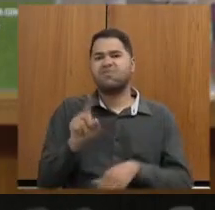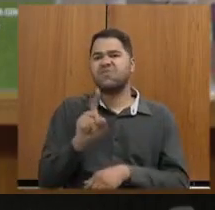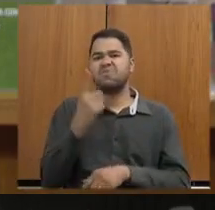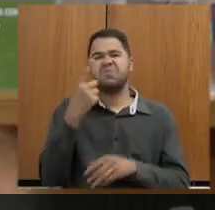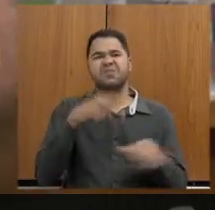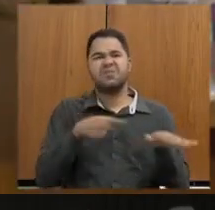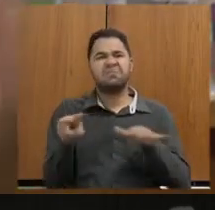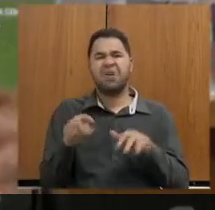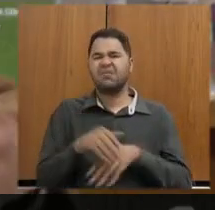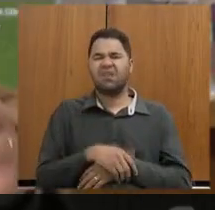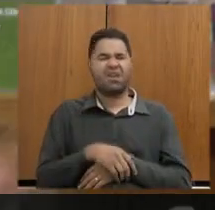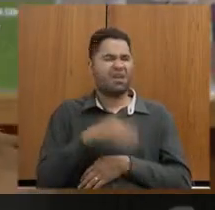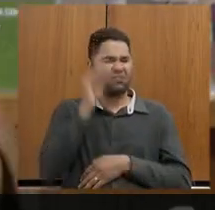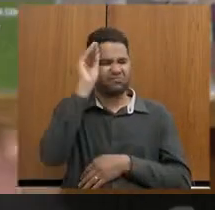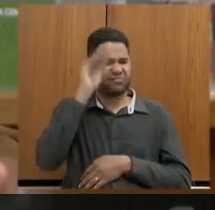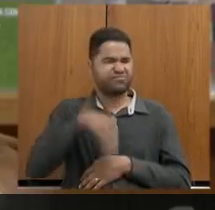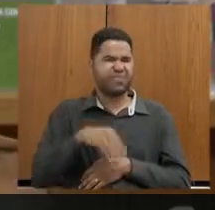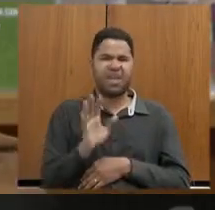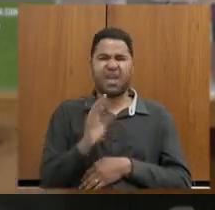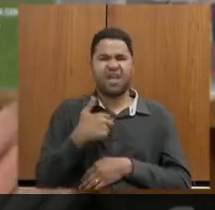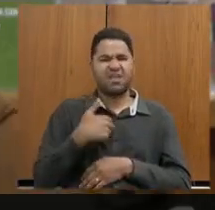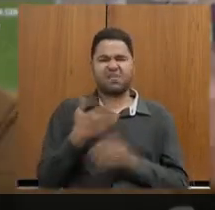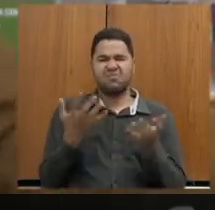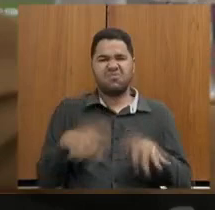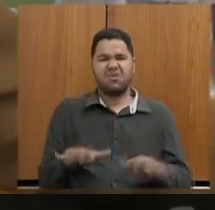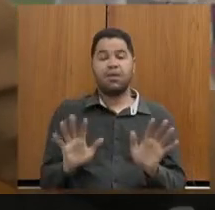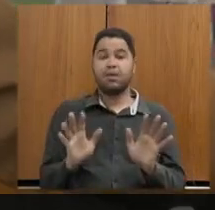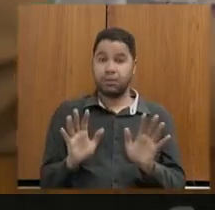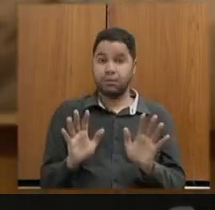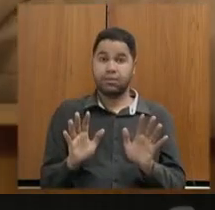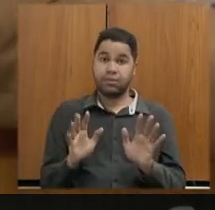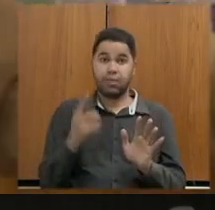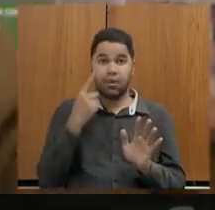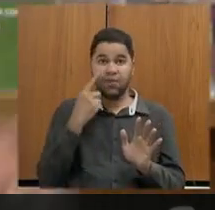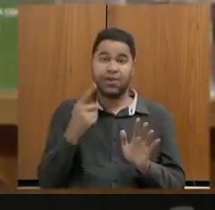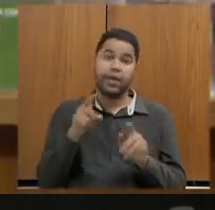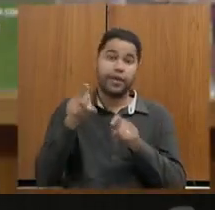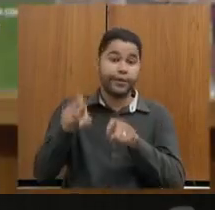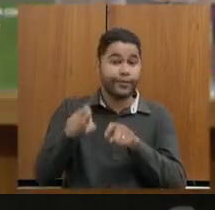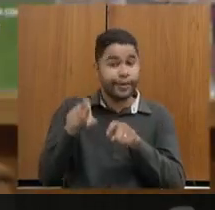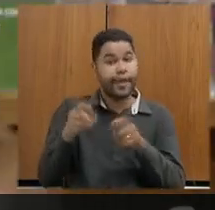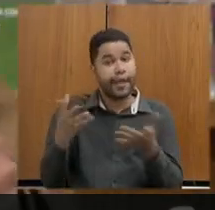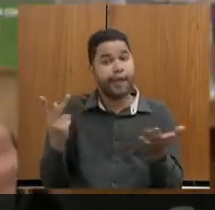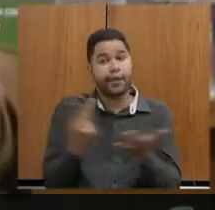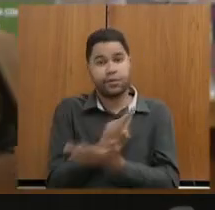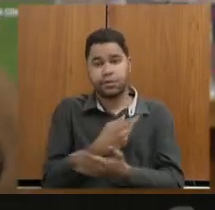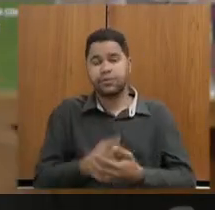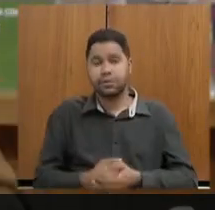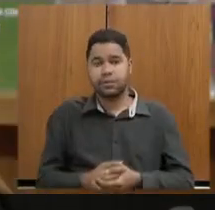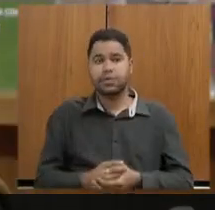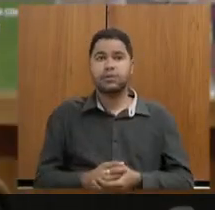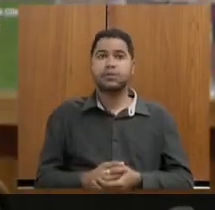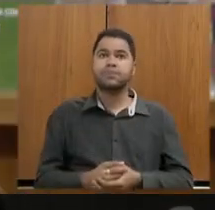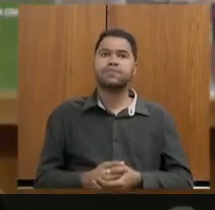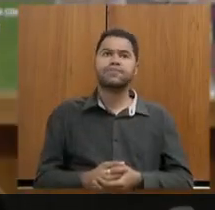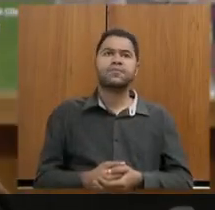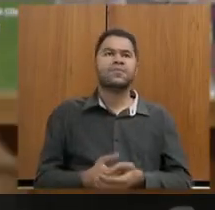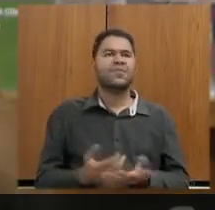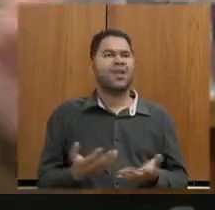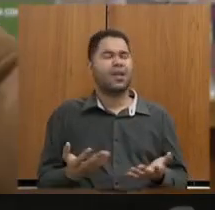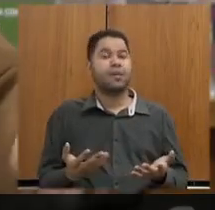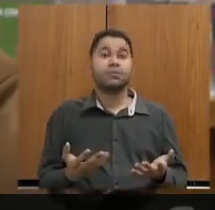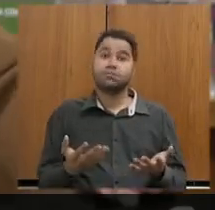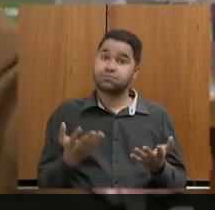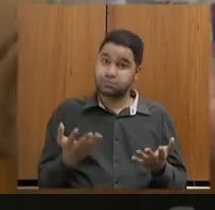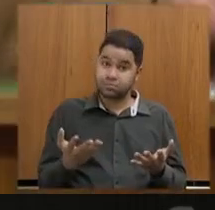passa de uma semana né porque não é isso é é isso aqui mesmo ela vai ter que se ver lá no interior é isso que tá acontecendo Ah então não